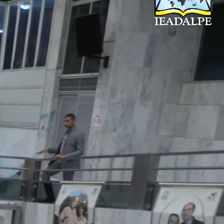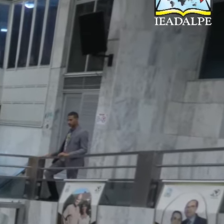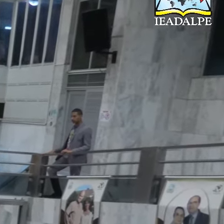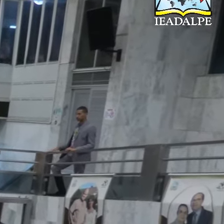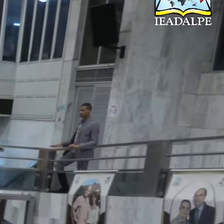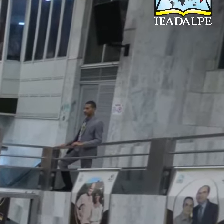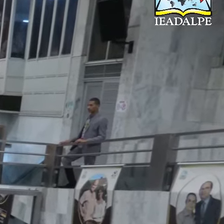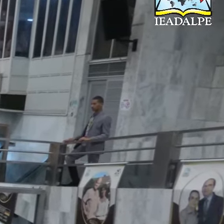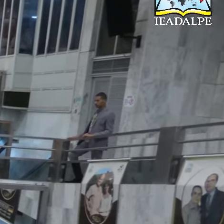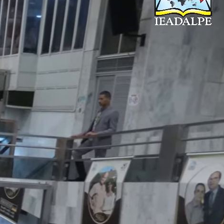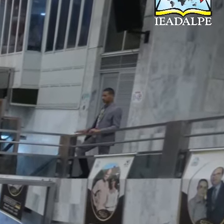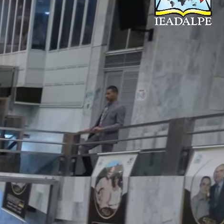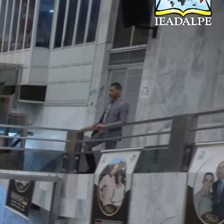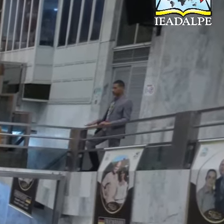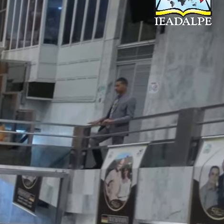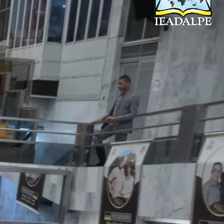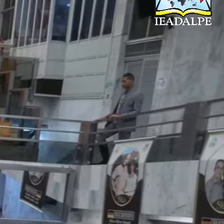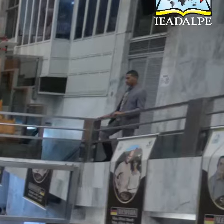e